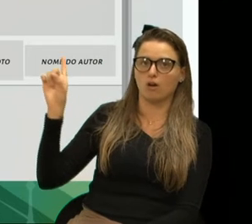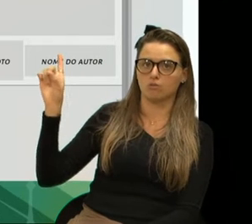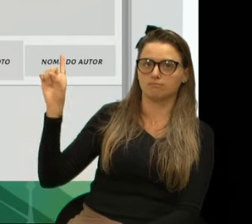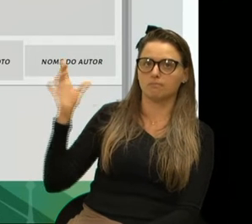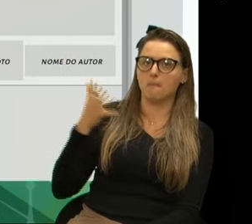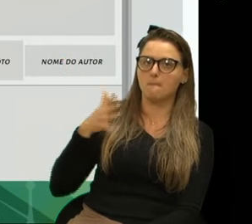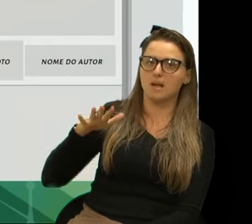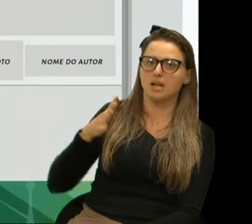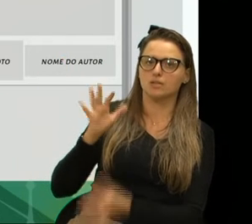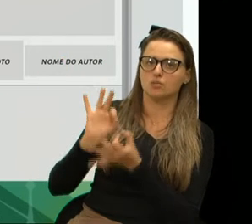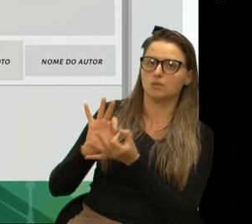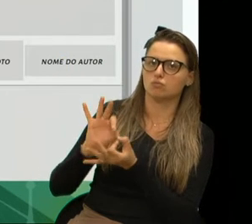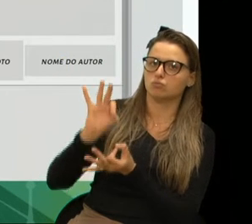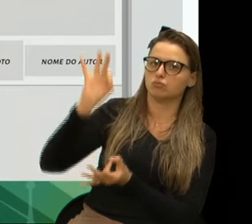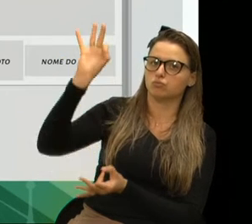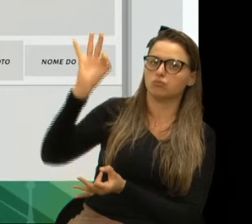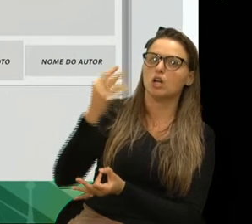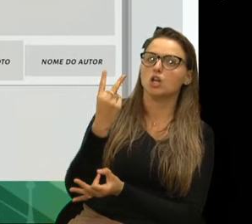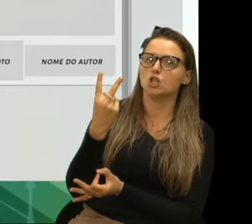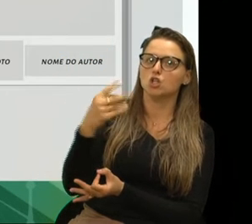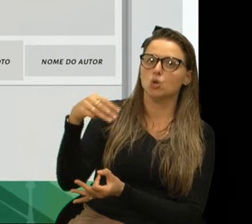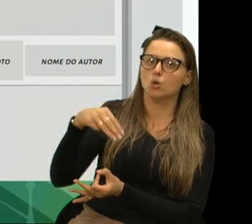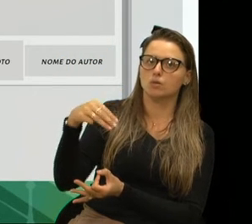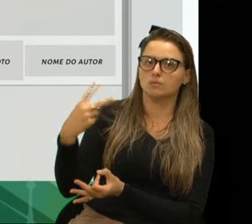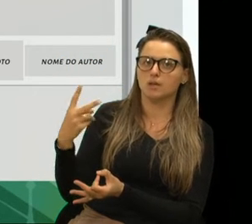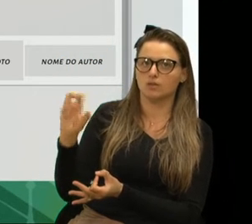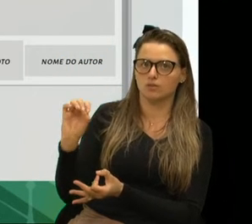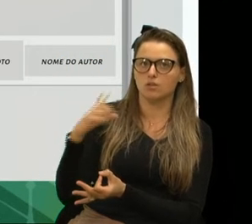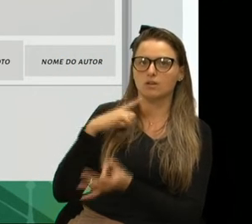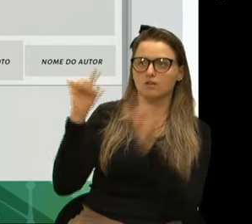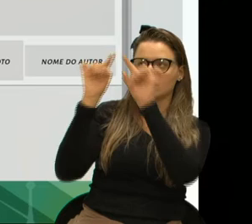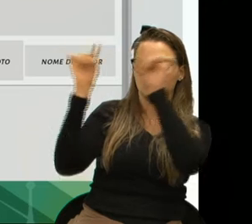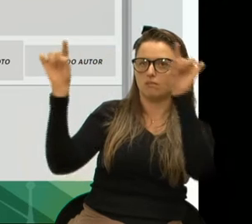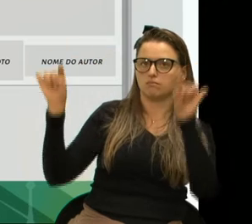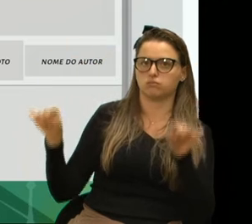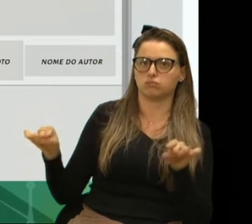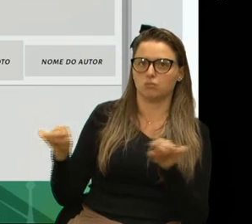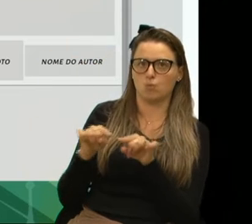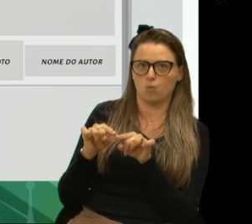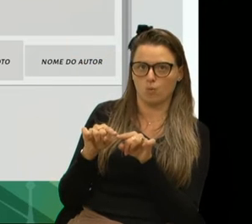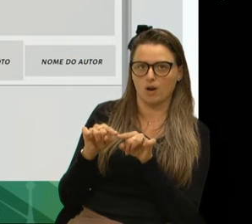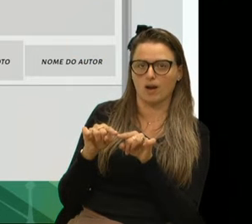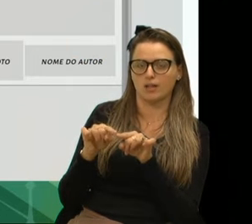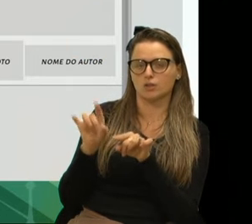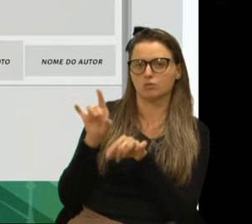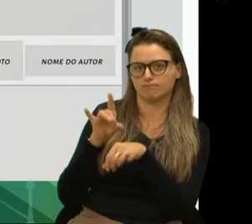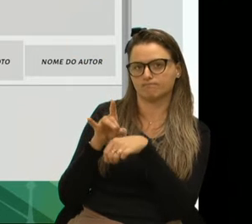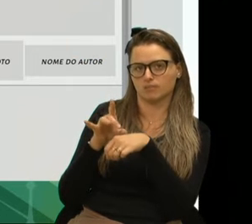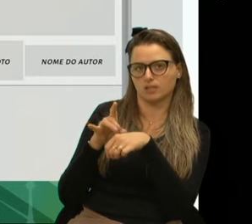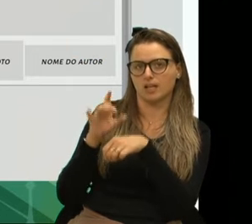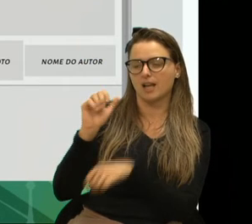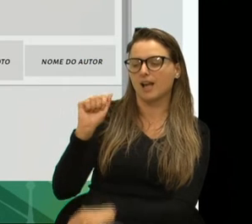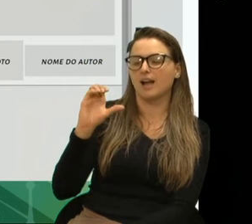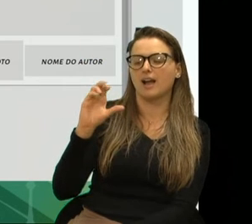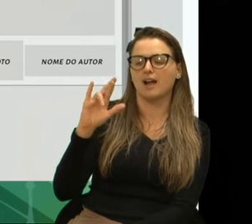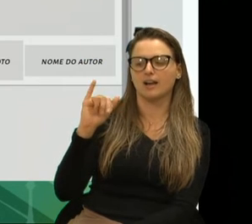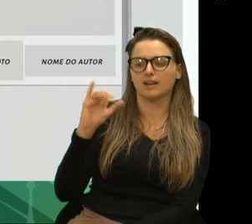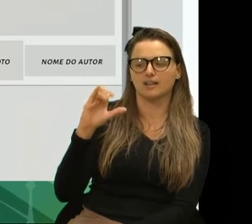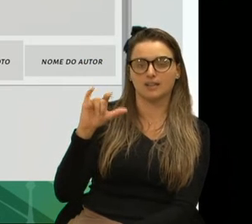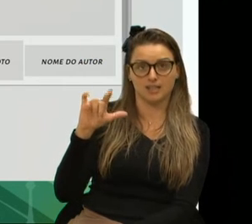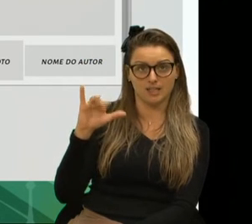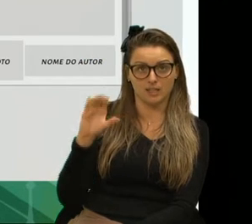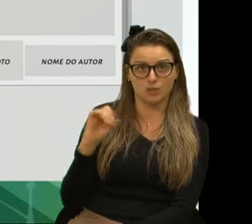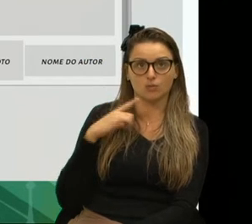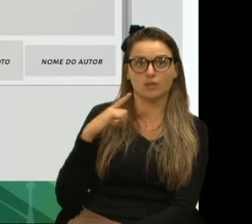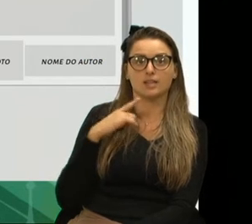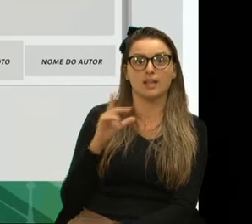metros, onde vai ter a reprodução da obra dentro de um quadro de acrílico, constando a foto do artista e o nome do autor.